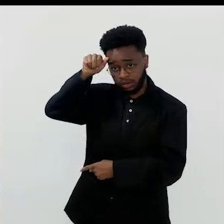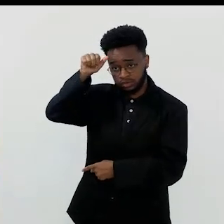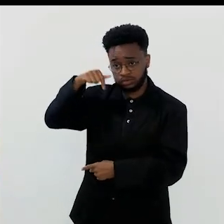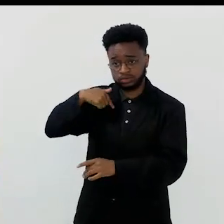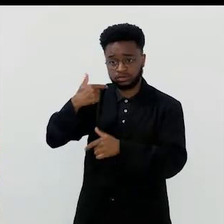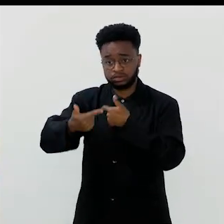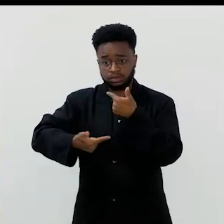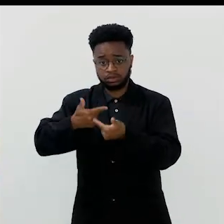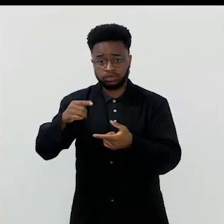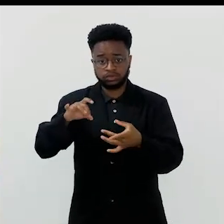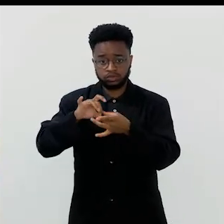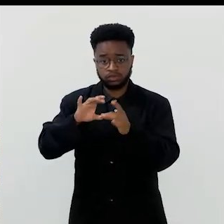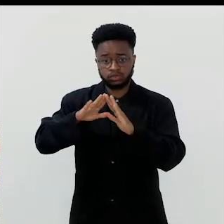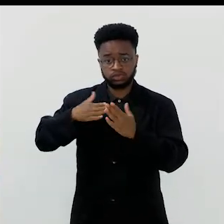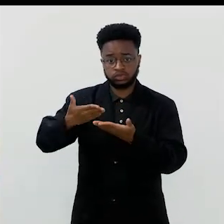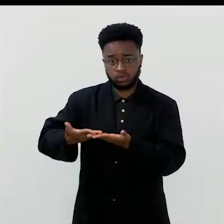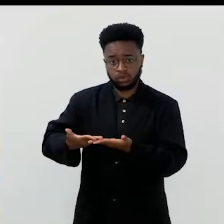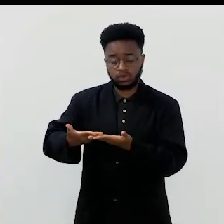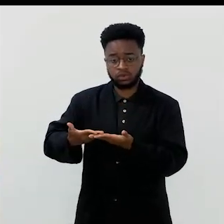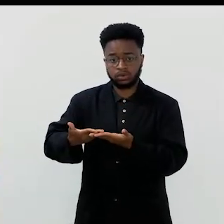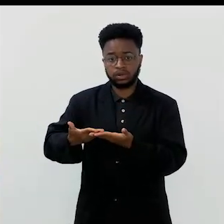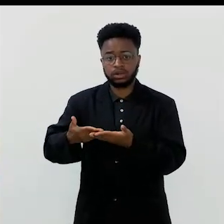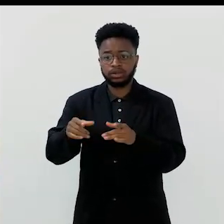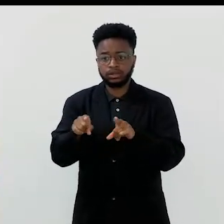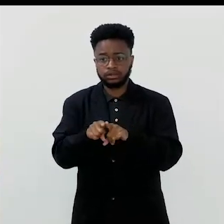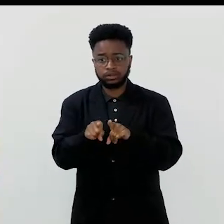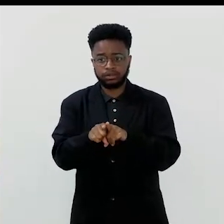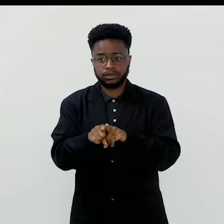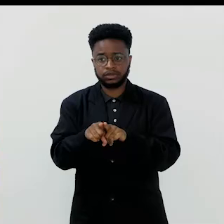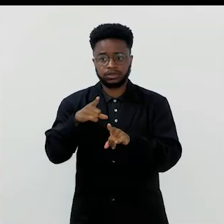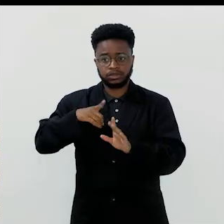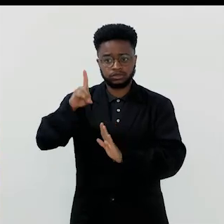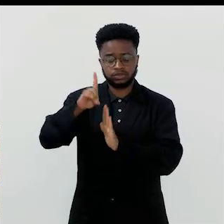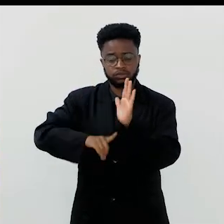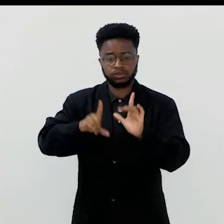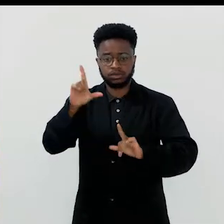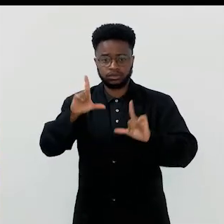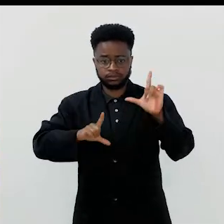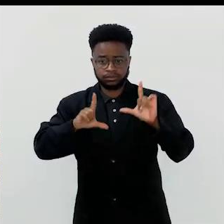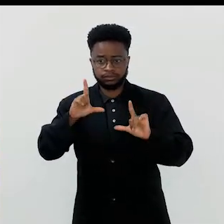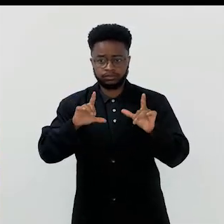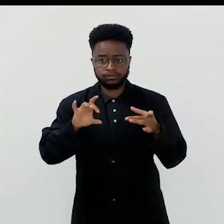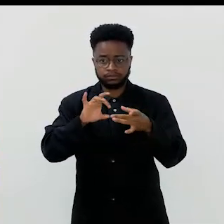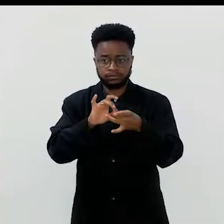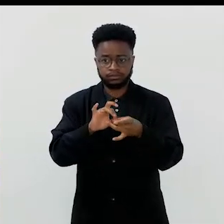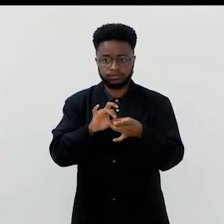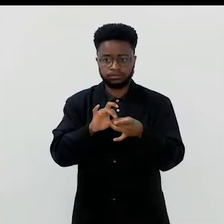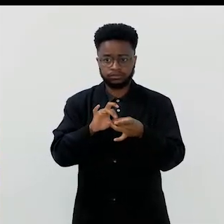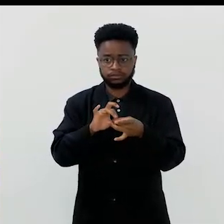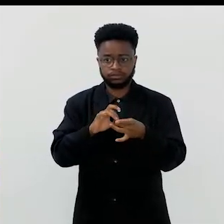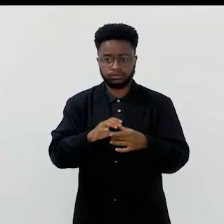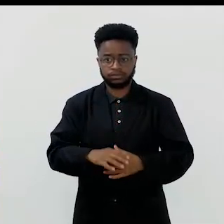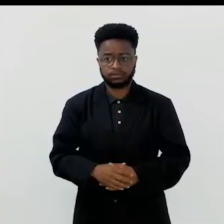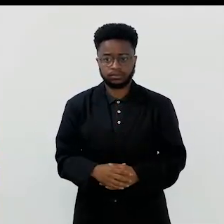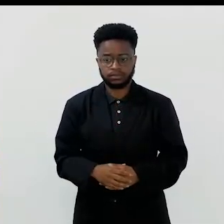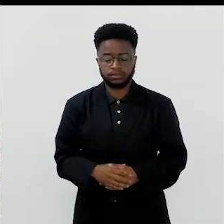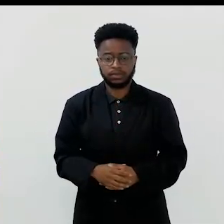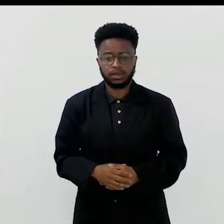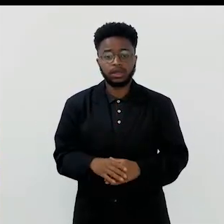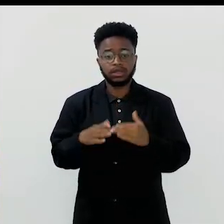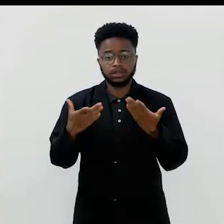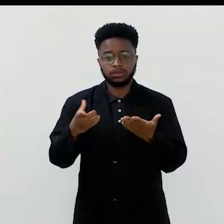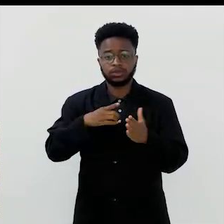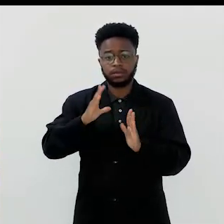fazer um trabalho lá numa escola, que eu não me recordo agora, uma escola que é verde e rosa, enfim. E